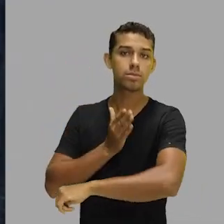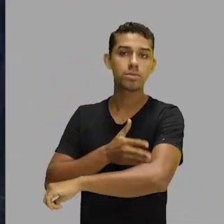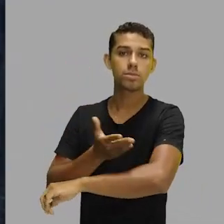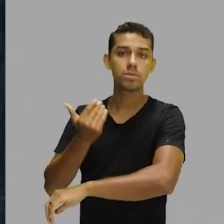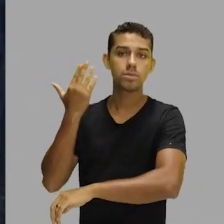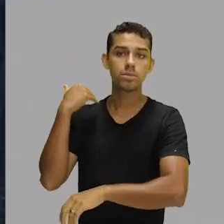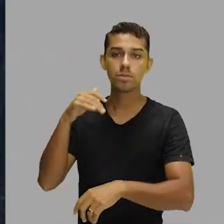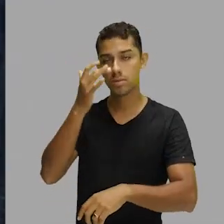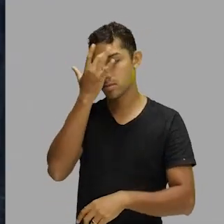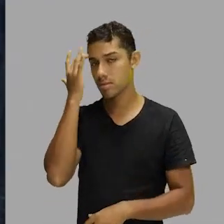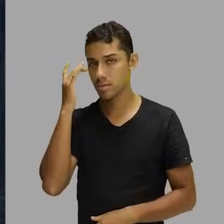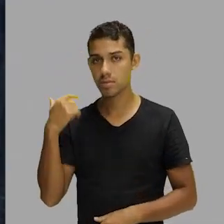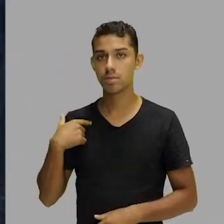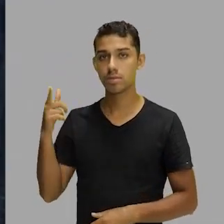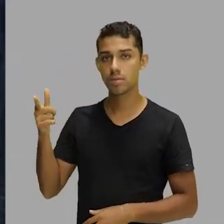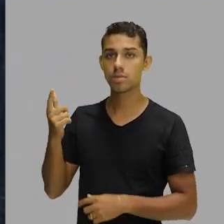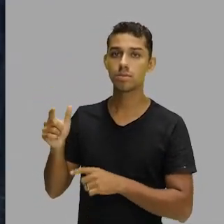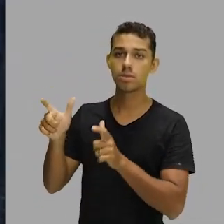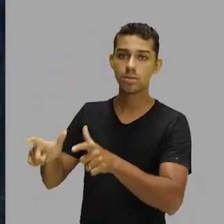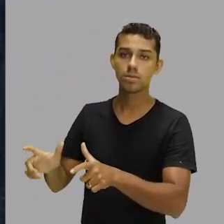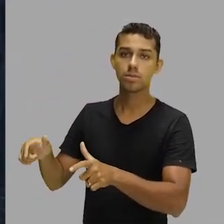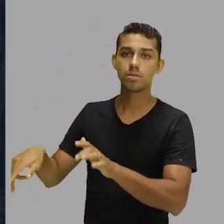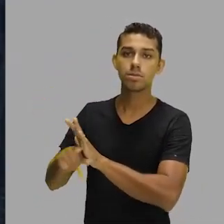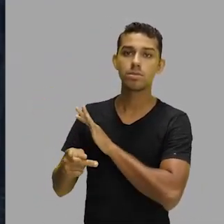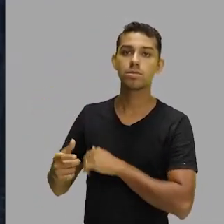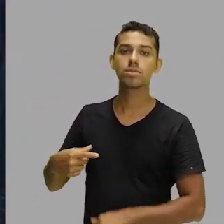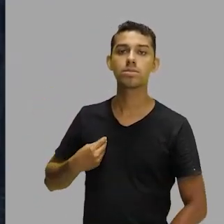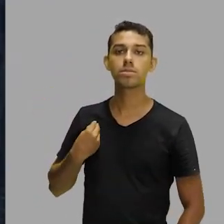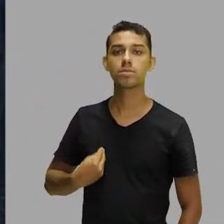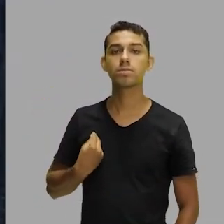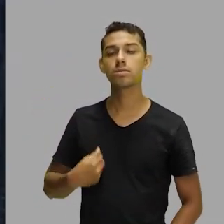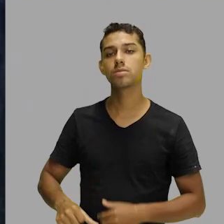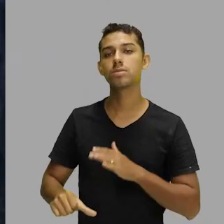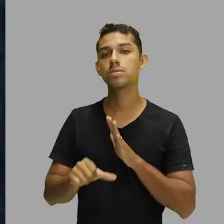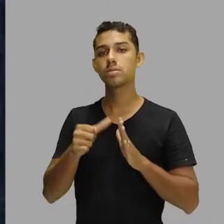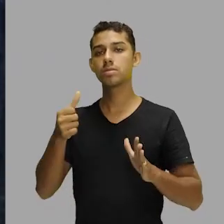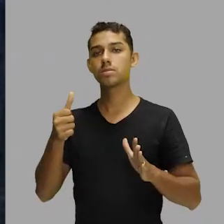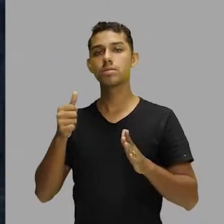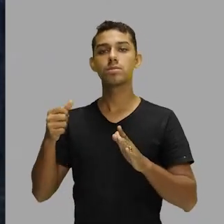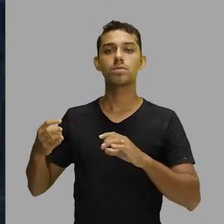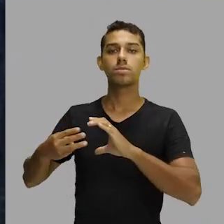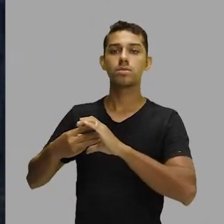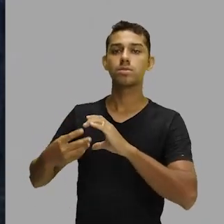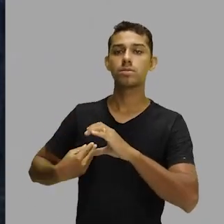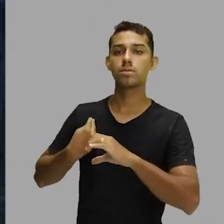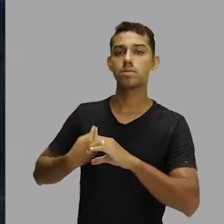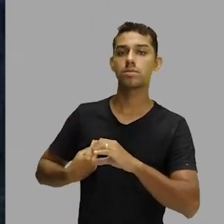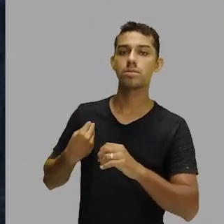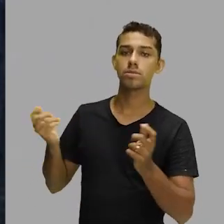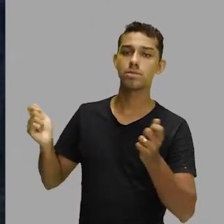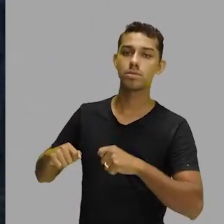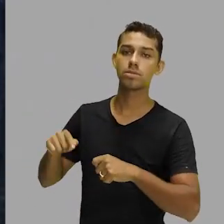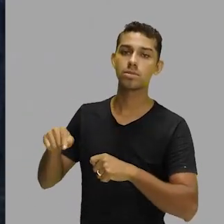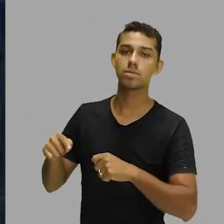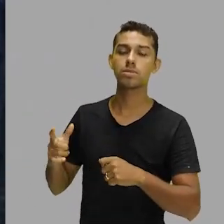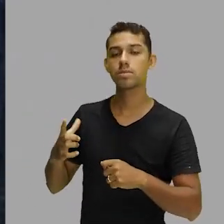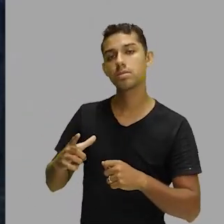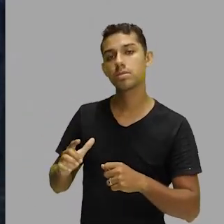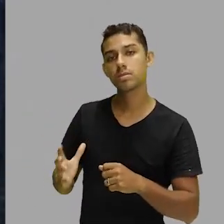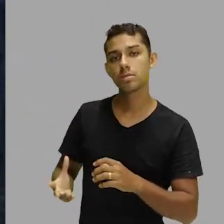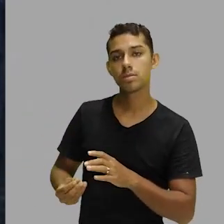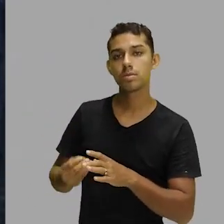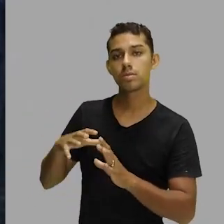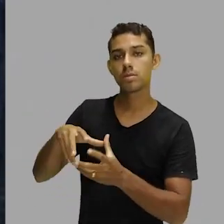que esses indivíduos aqui teriam sido os primeiros seres vivos que passaram a existir no